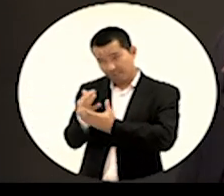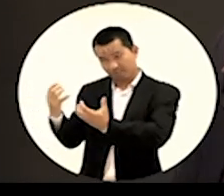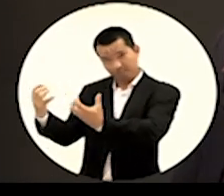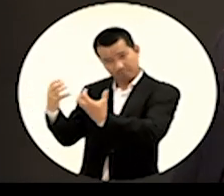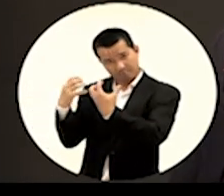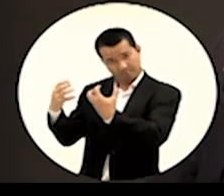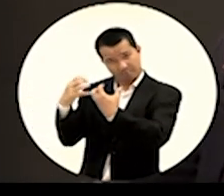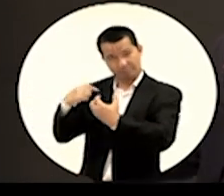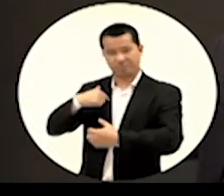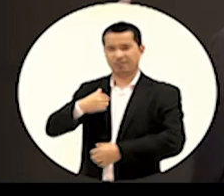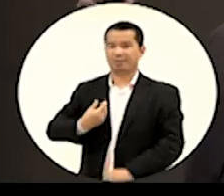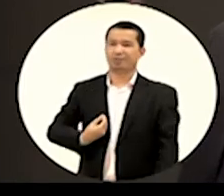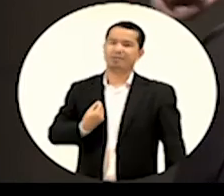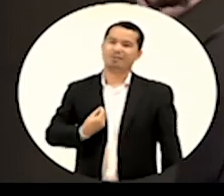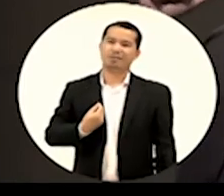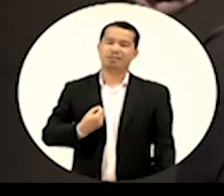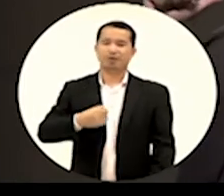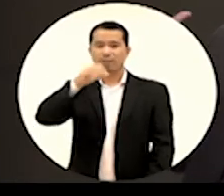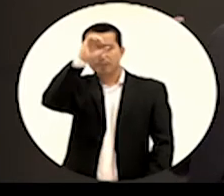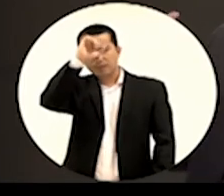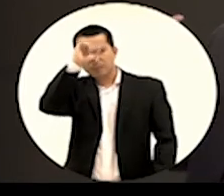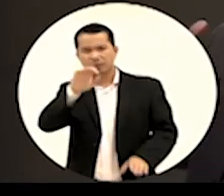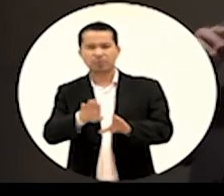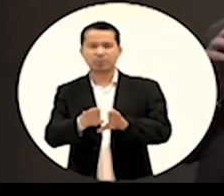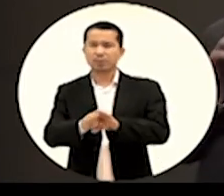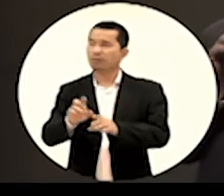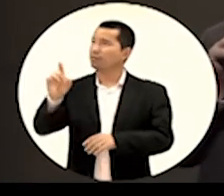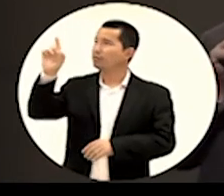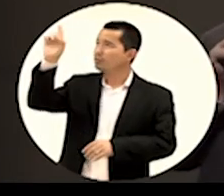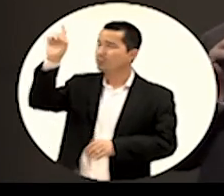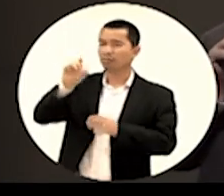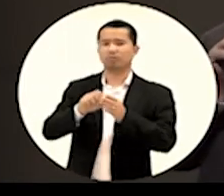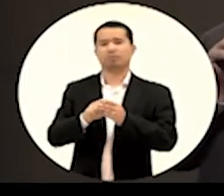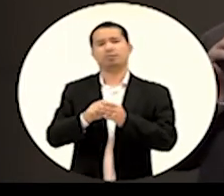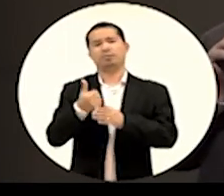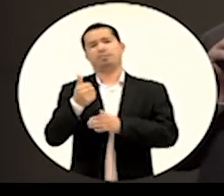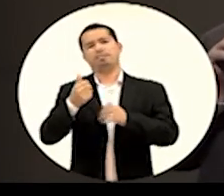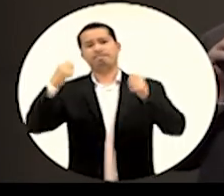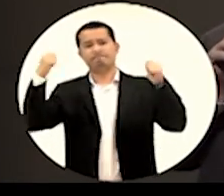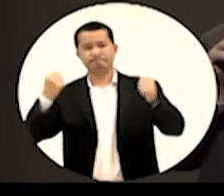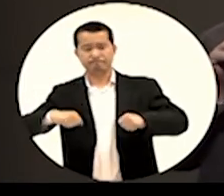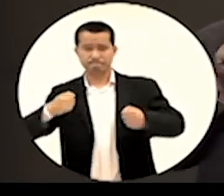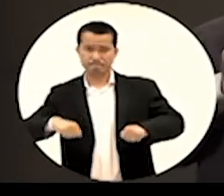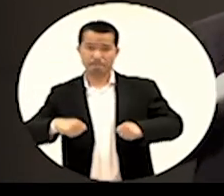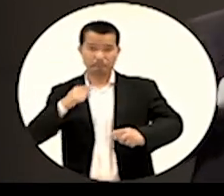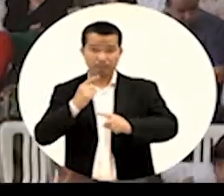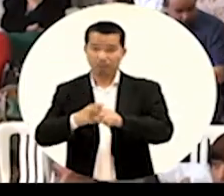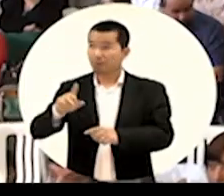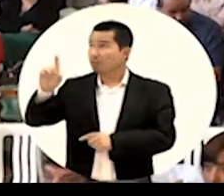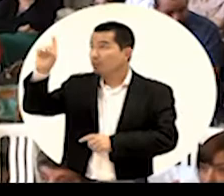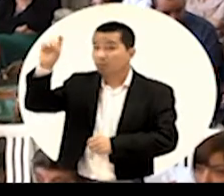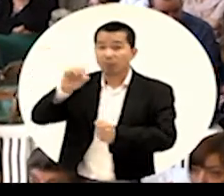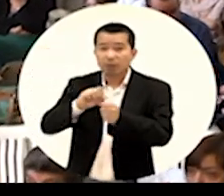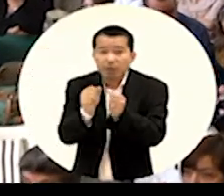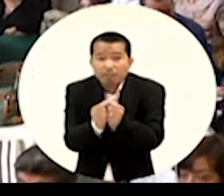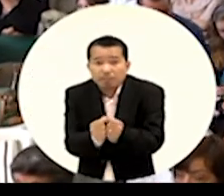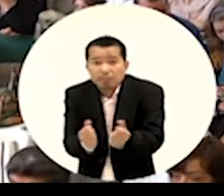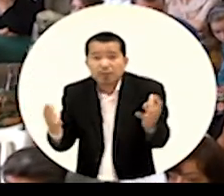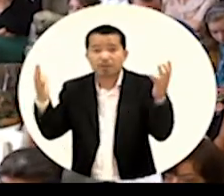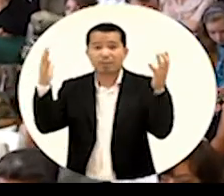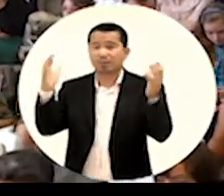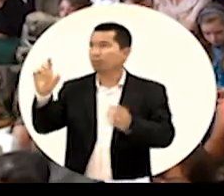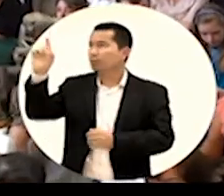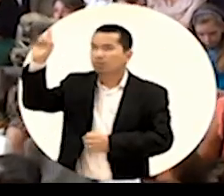pessoa. E por causa da fé dela, eu aprendi que vale a pena colocar o Senhor acima de tudo.